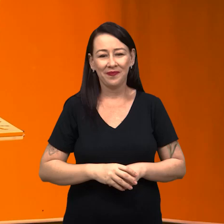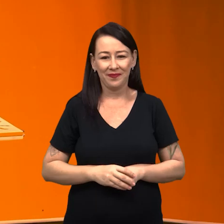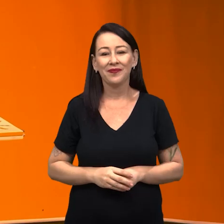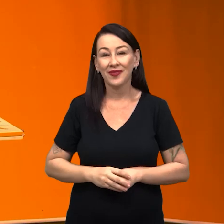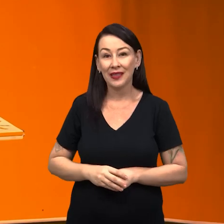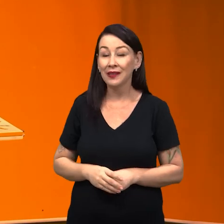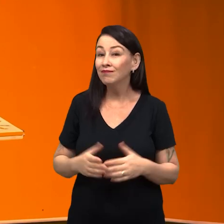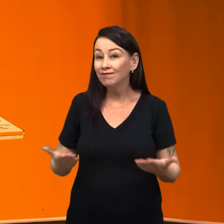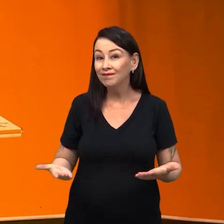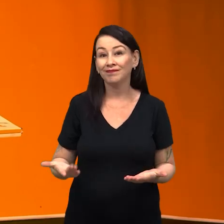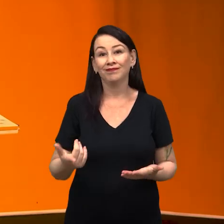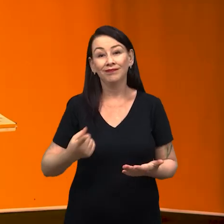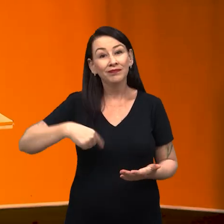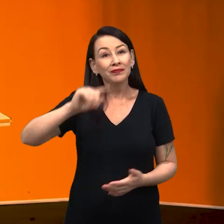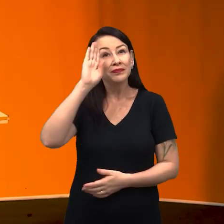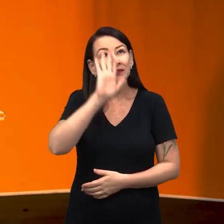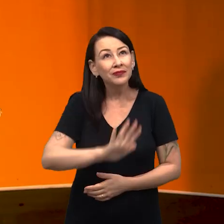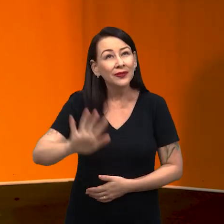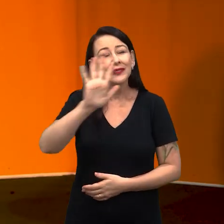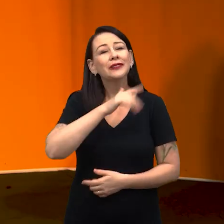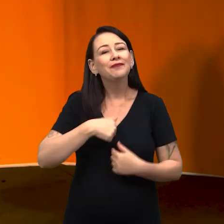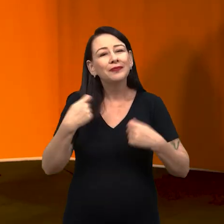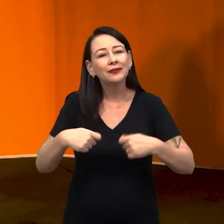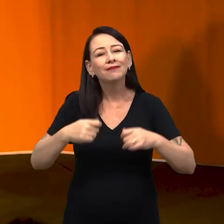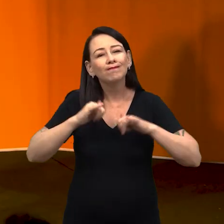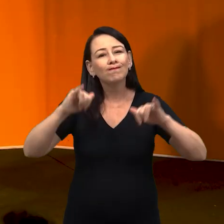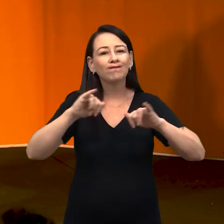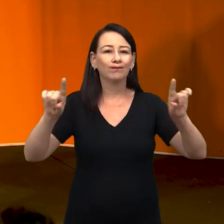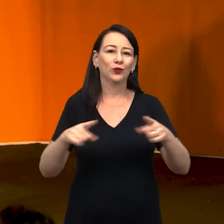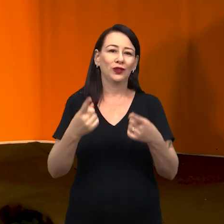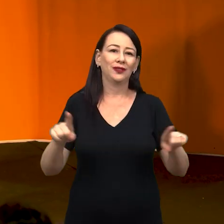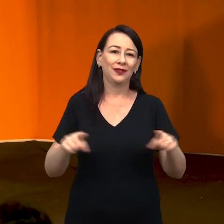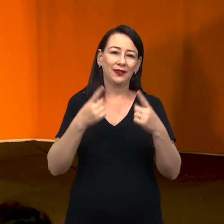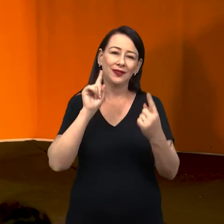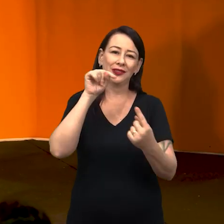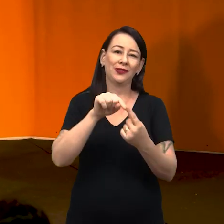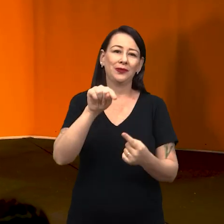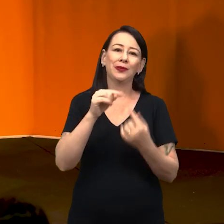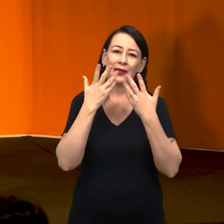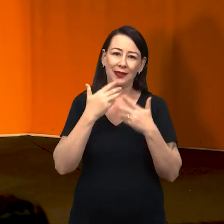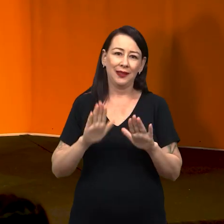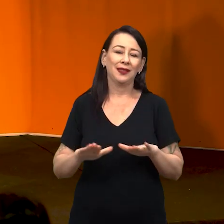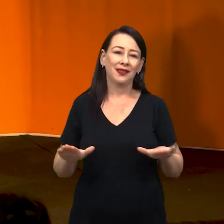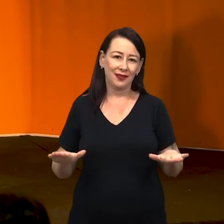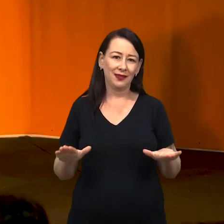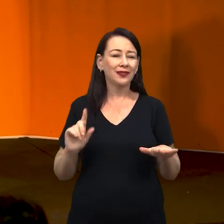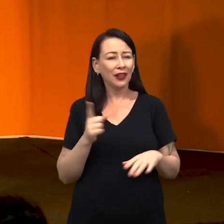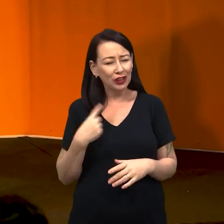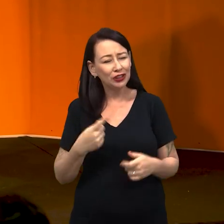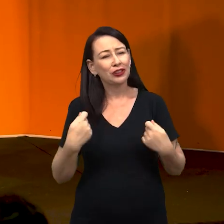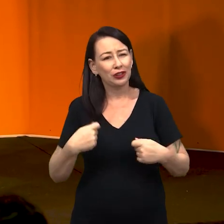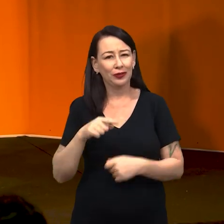Obrigada. Então, gente, é dessa música que o Brasil está precisando, que a gente está precisando. E que as crianças estão precisando, né? Às